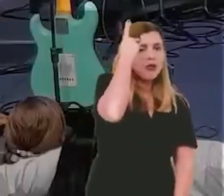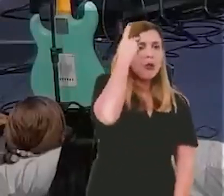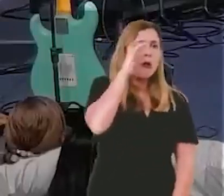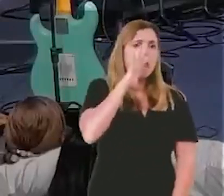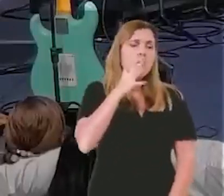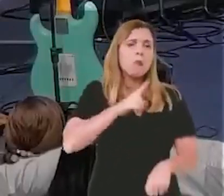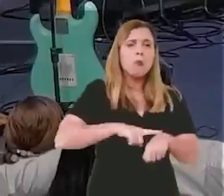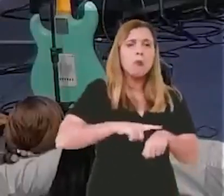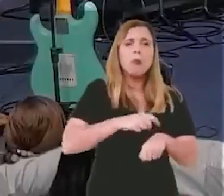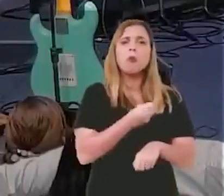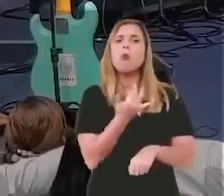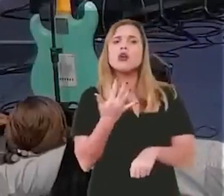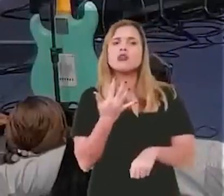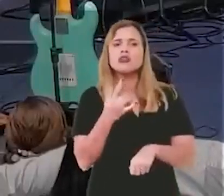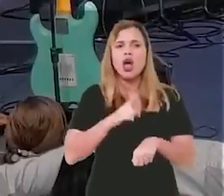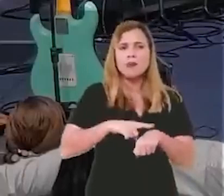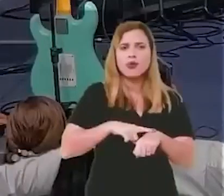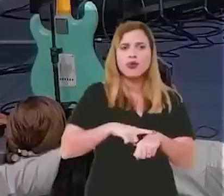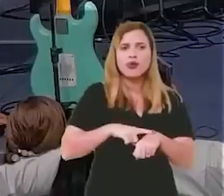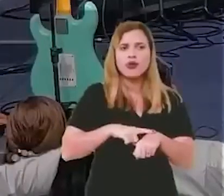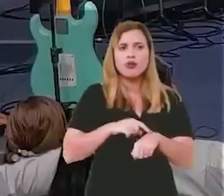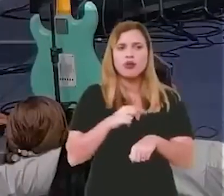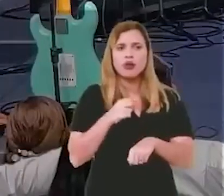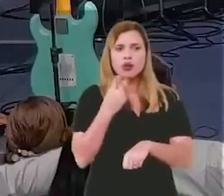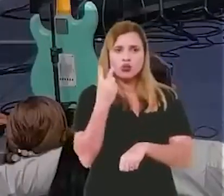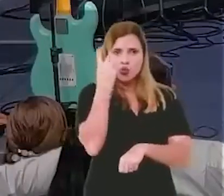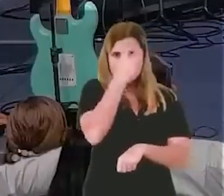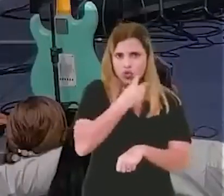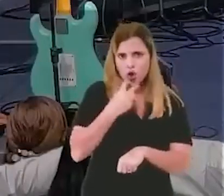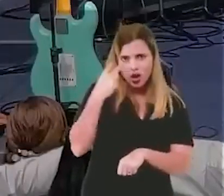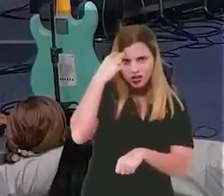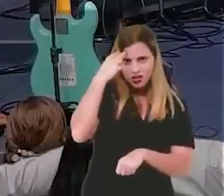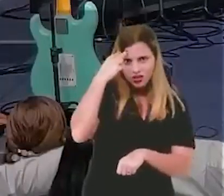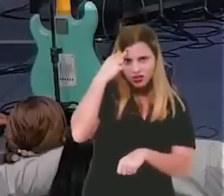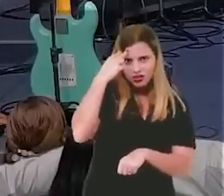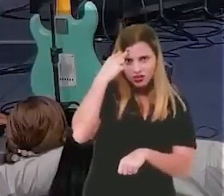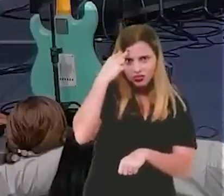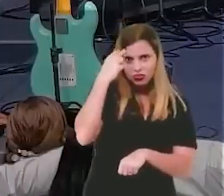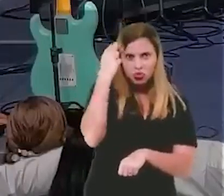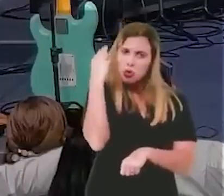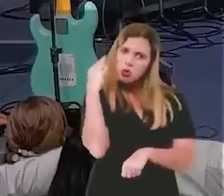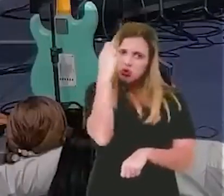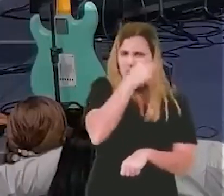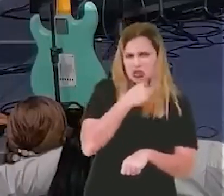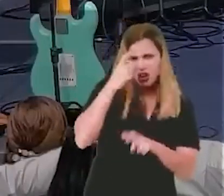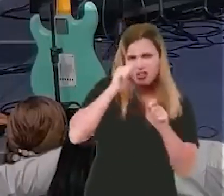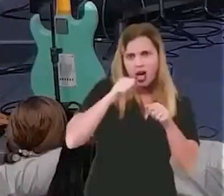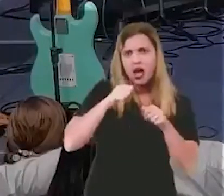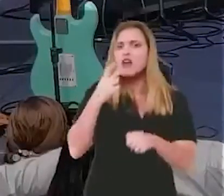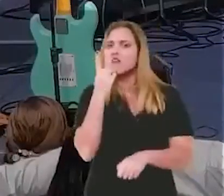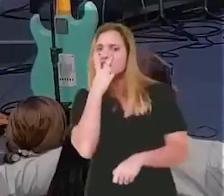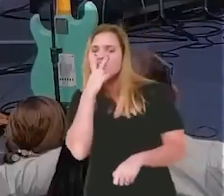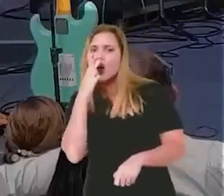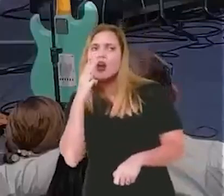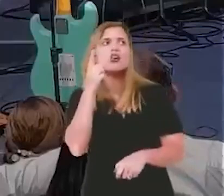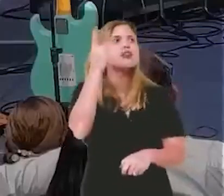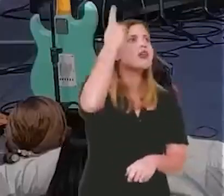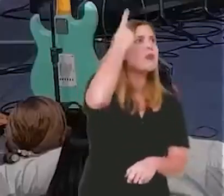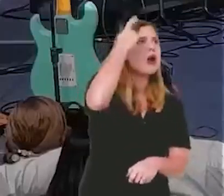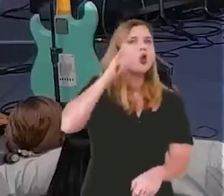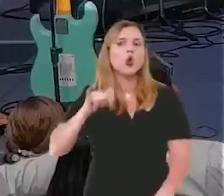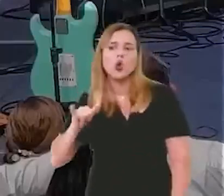Se você perguntar para as nossas contas, as três coisas existem. Sabe qual é a resposta dele? Eu não sei, O que ele já